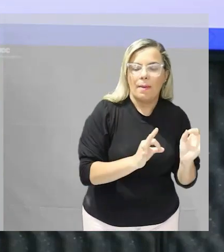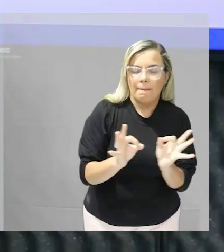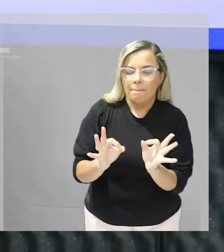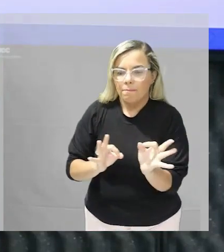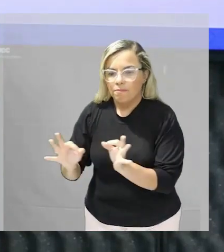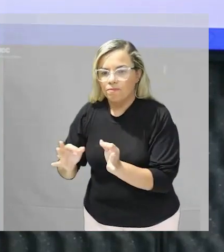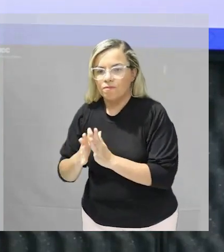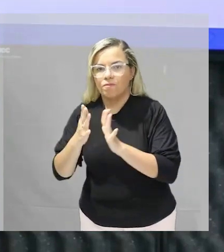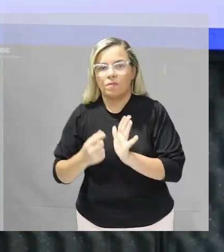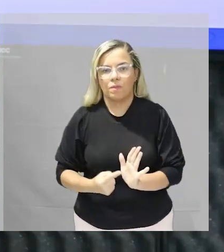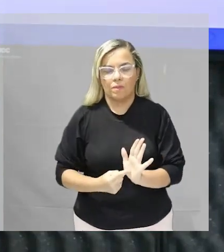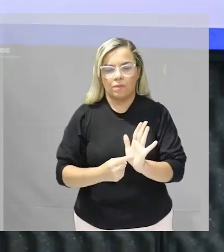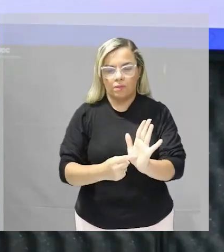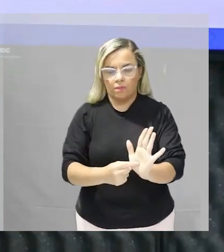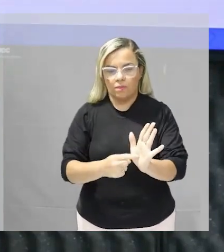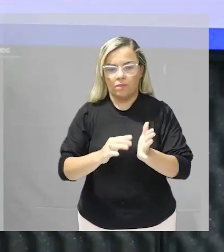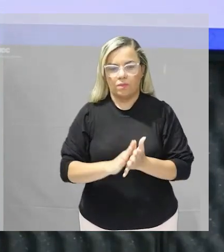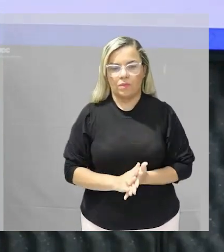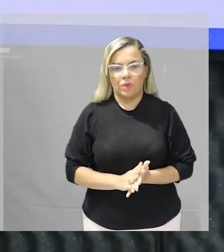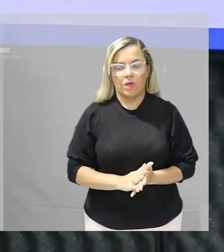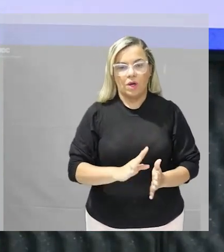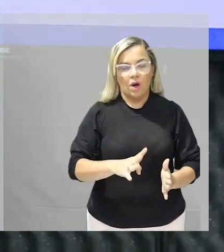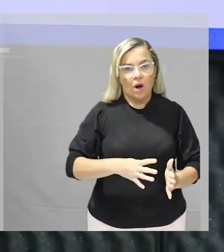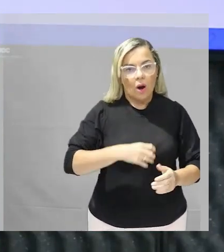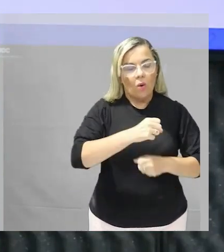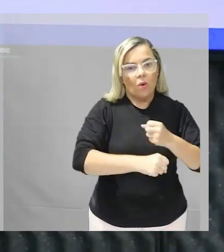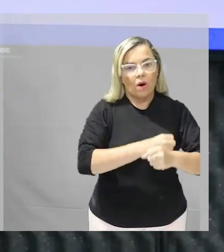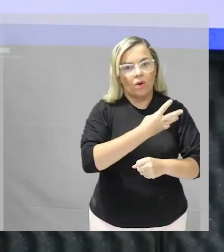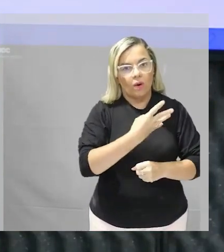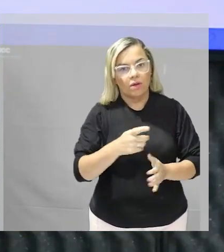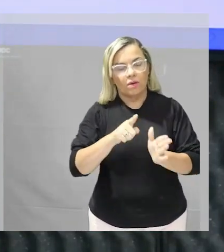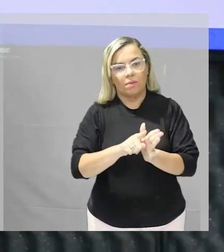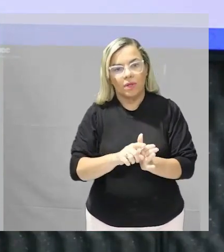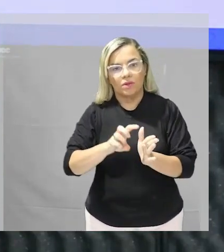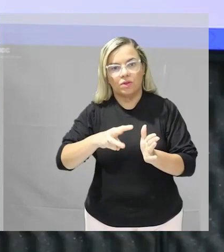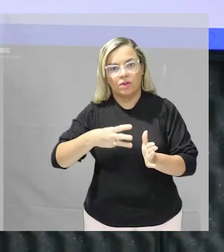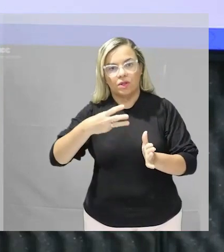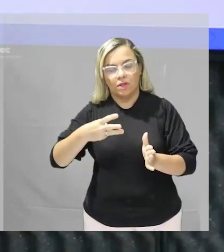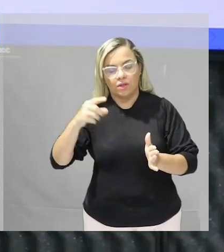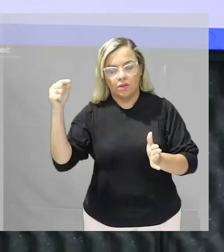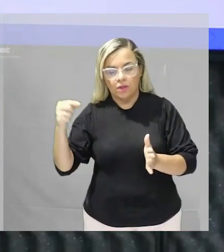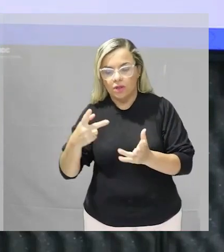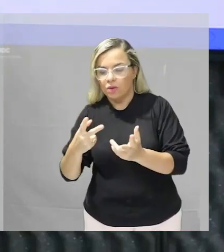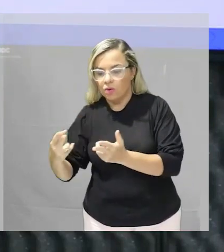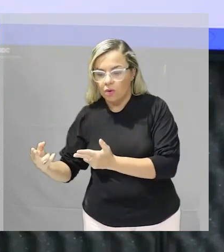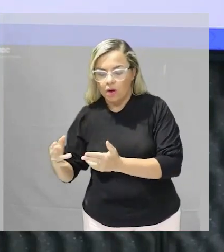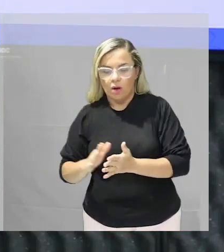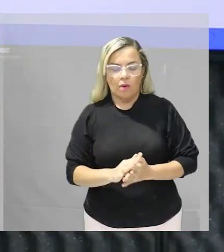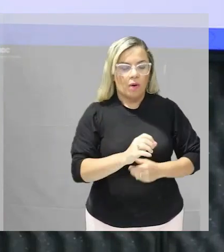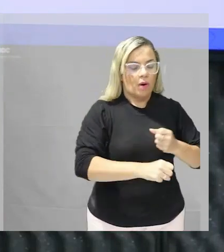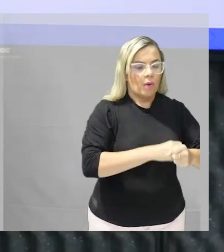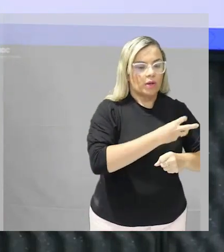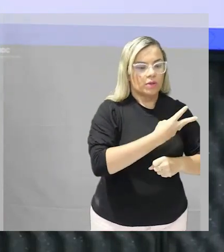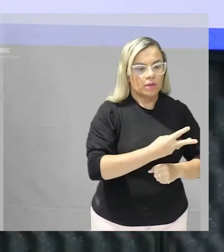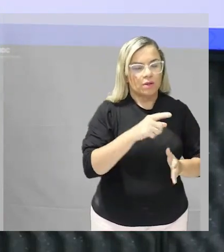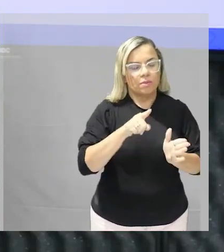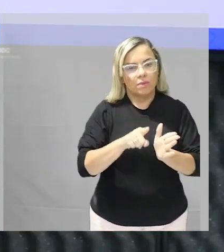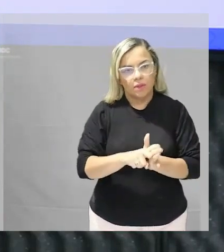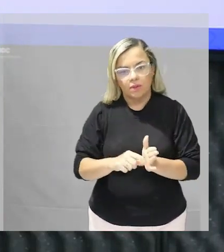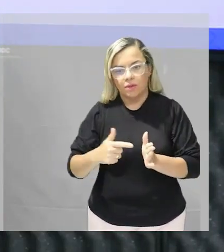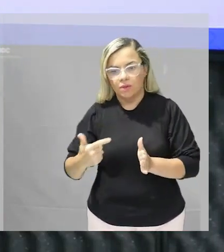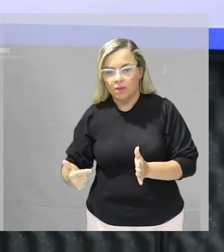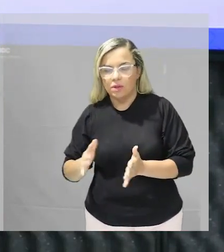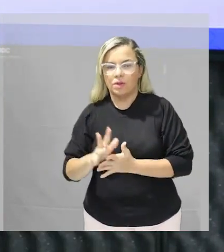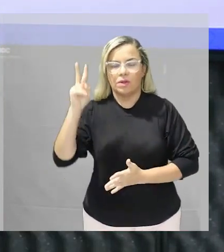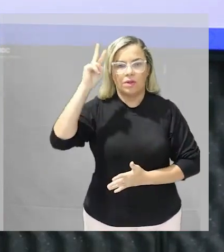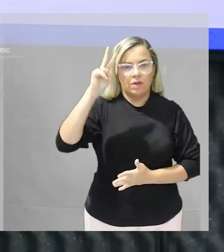acordo com o que tá posto aí quatro menos três igual a 3 - 2 Lembrando que esse